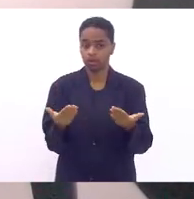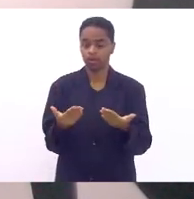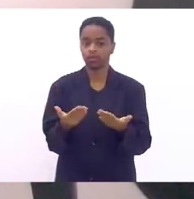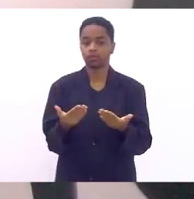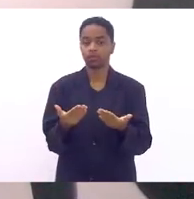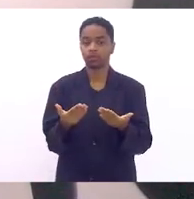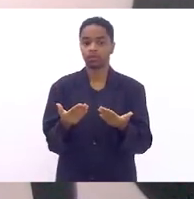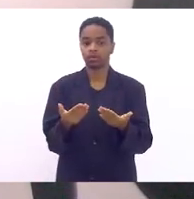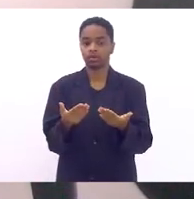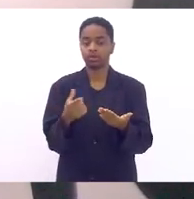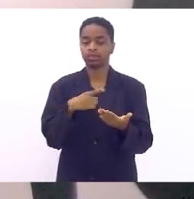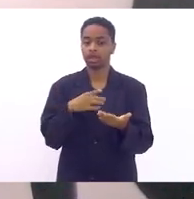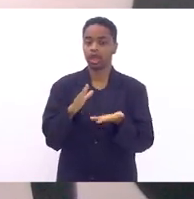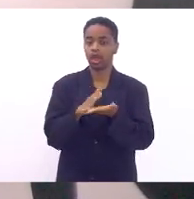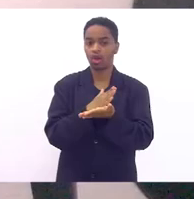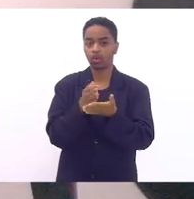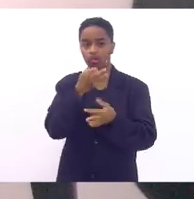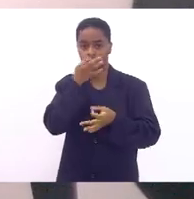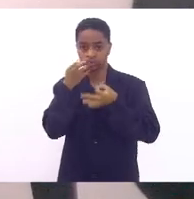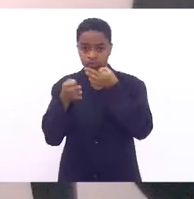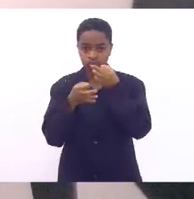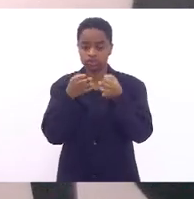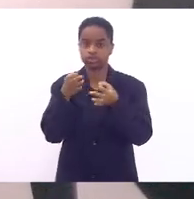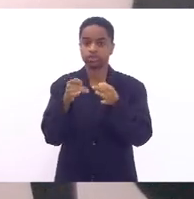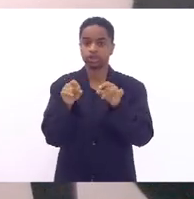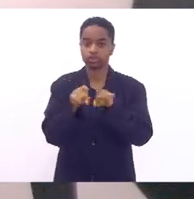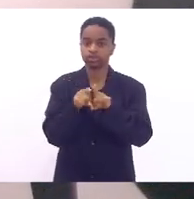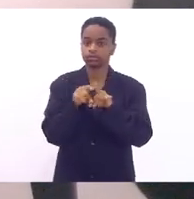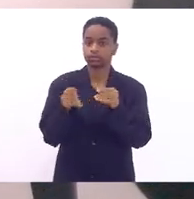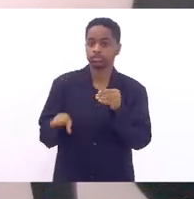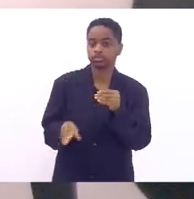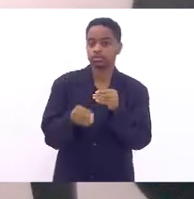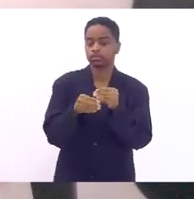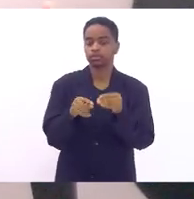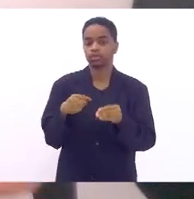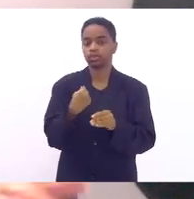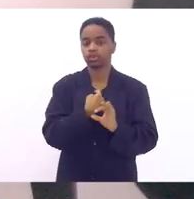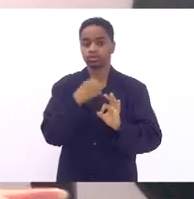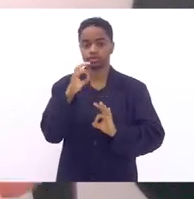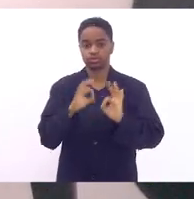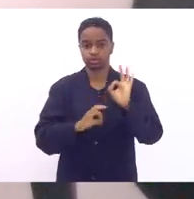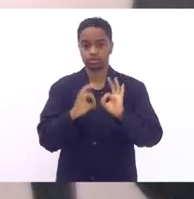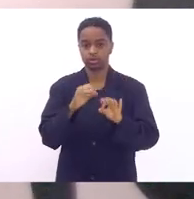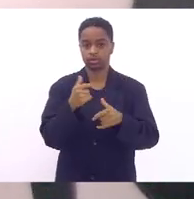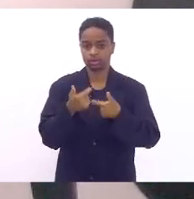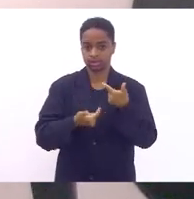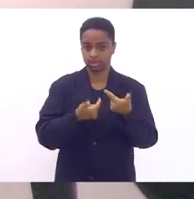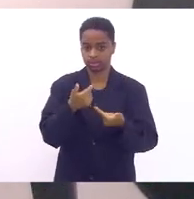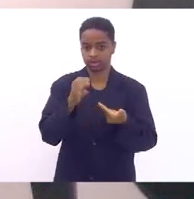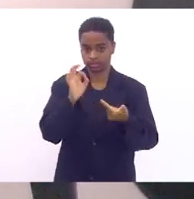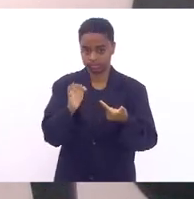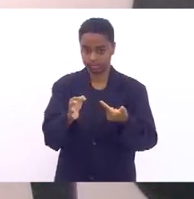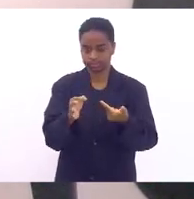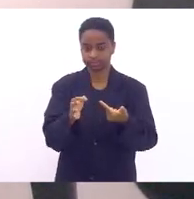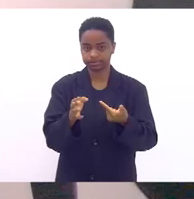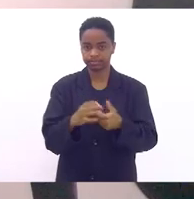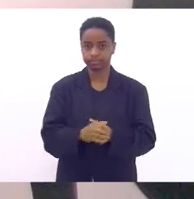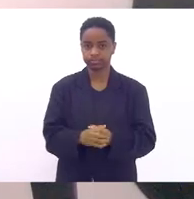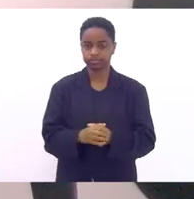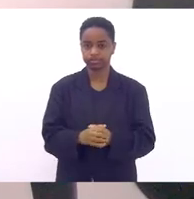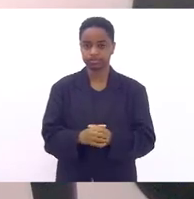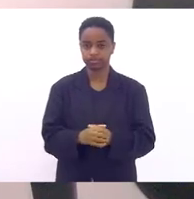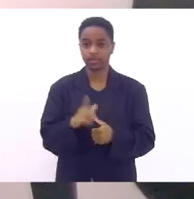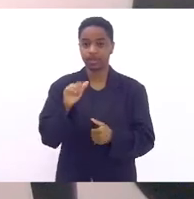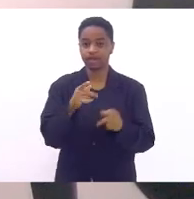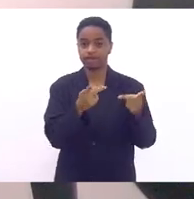algumas sugestões né que se acrescem ao nosso plano de trabalho né deputada Marta que é a